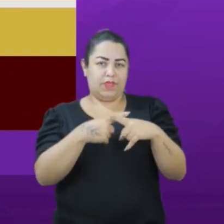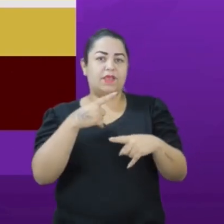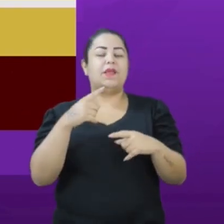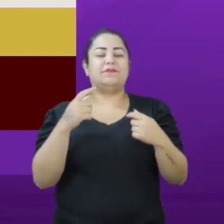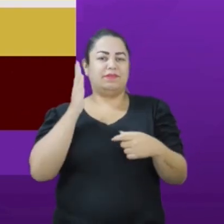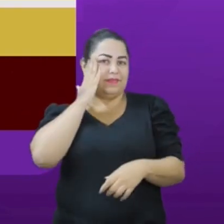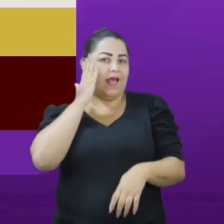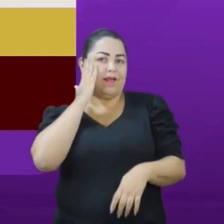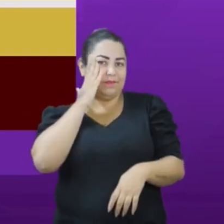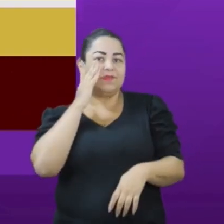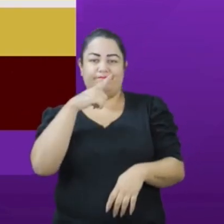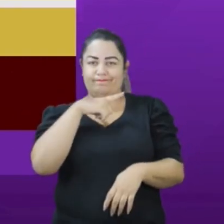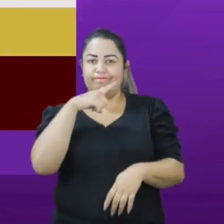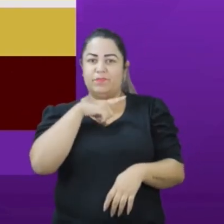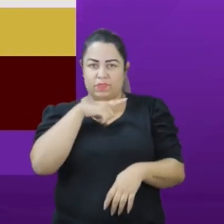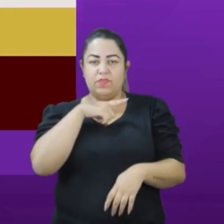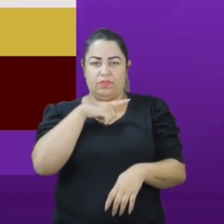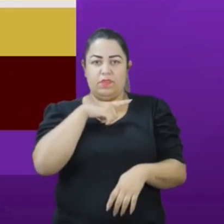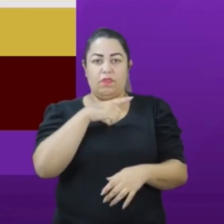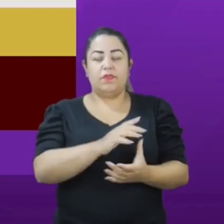existe uma desigualdade de gênero. Então,